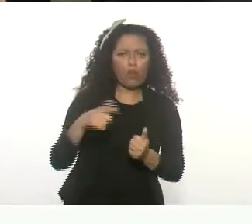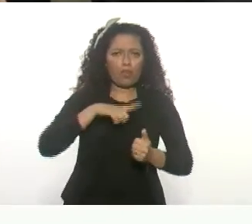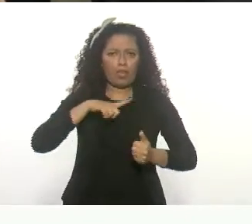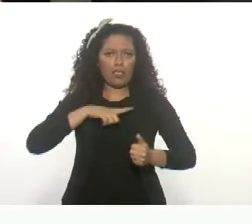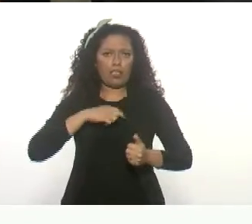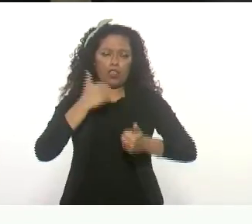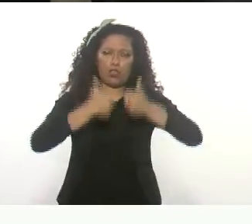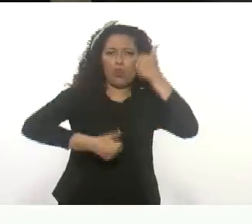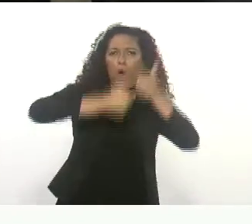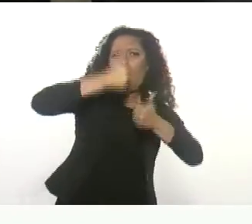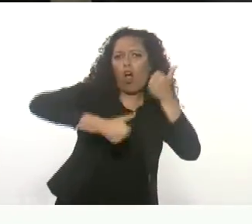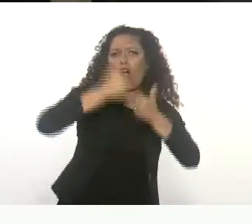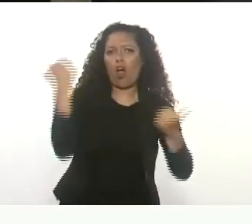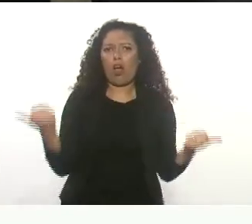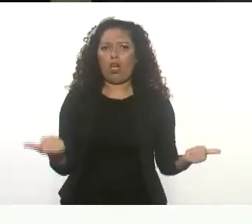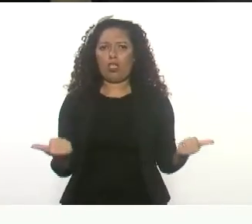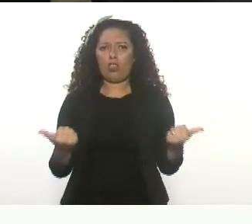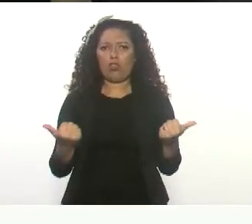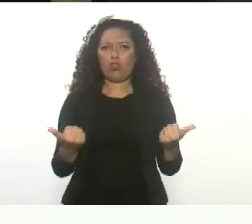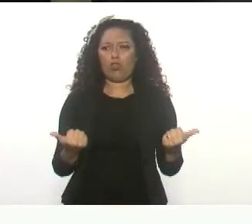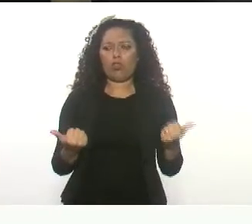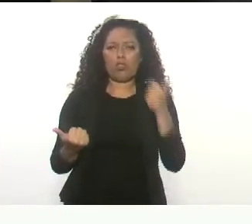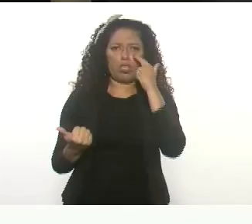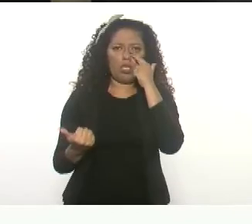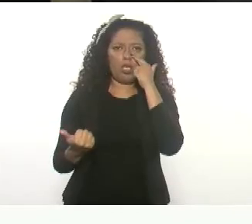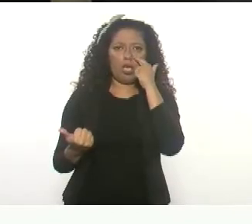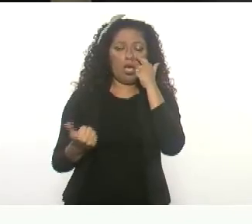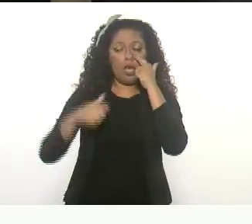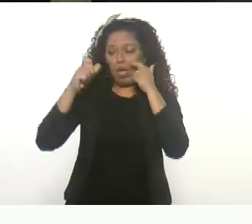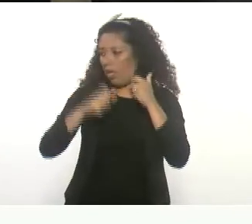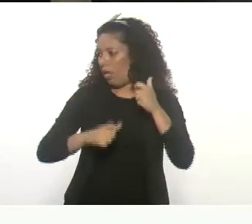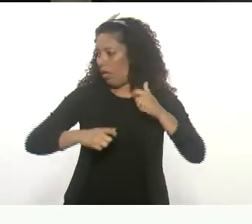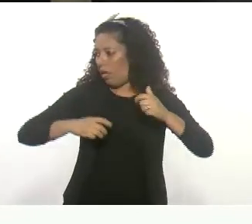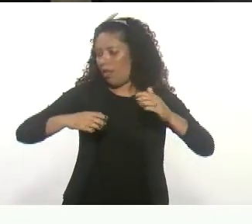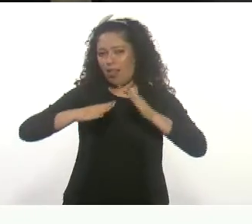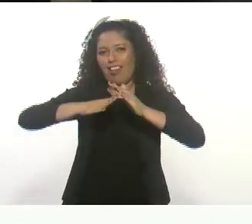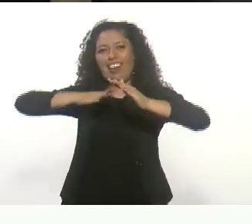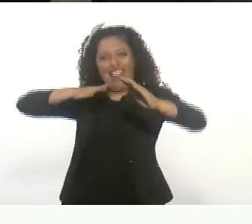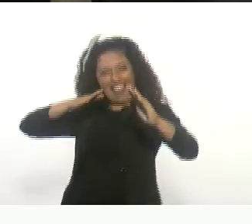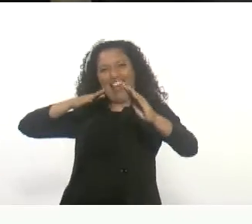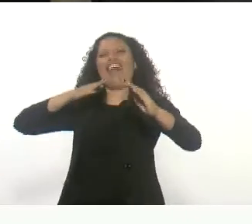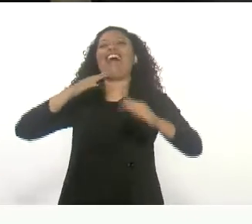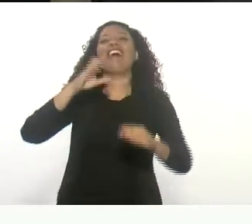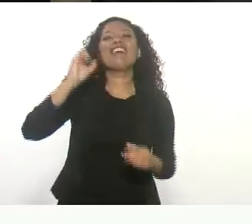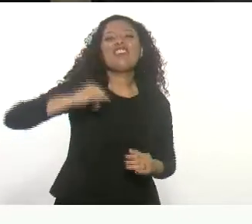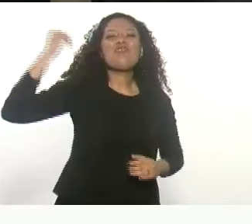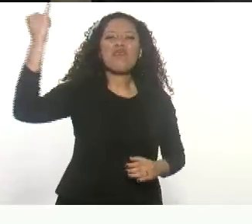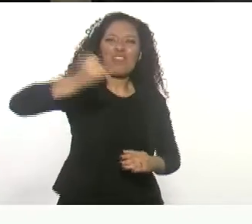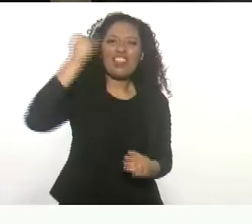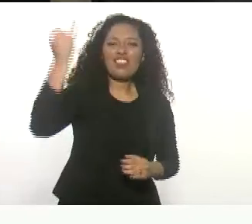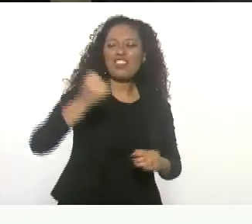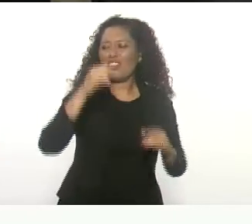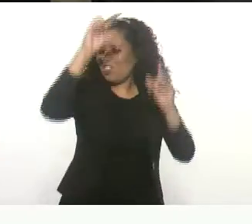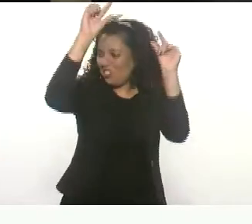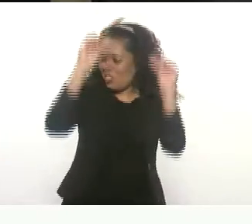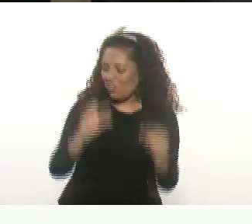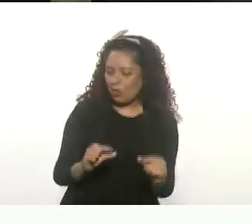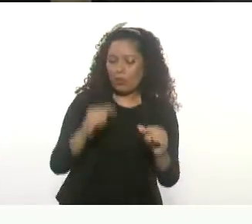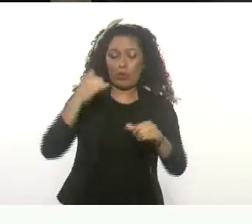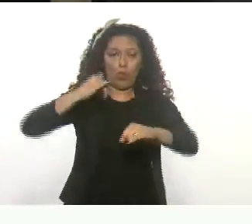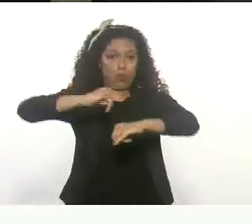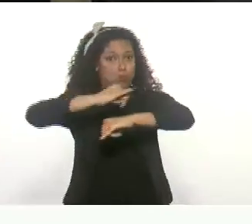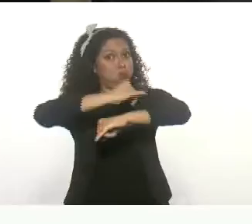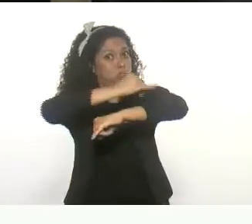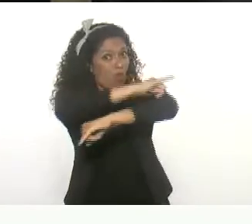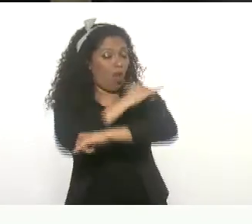marciais nas escolas, atividade física é essencial para os jovens, diminuindo obesidade, cuidando da